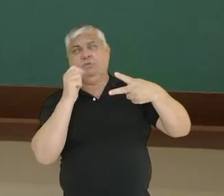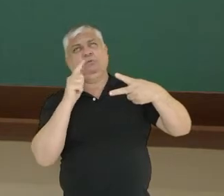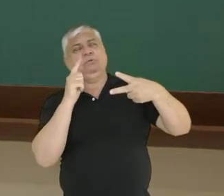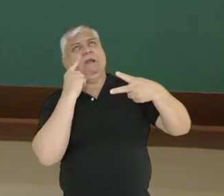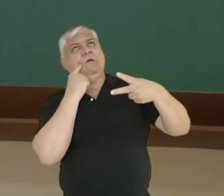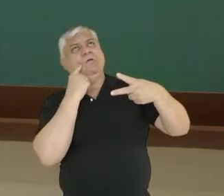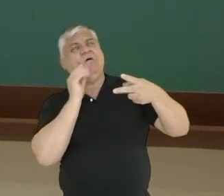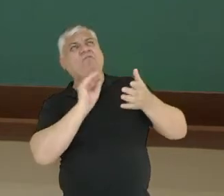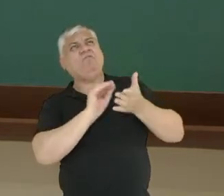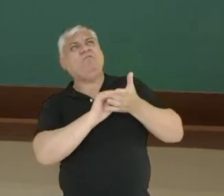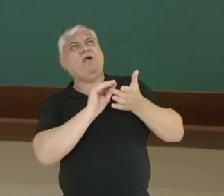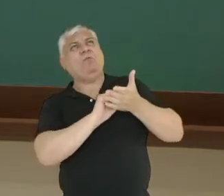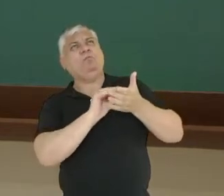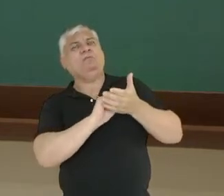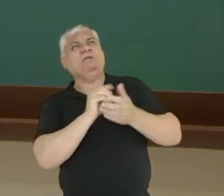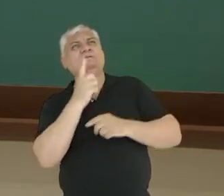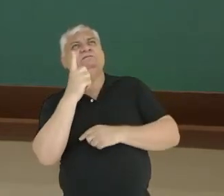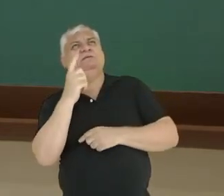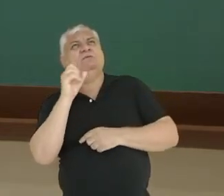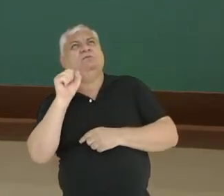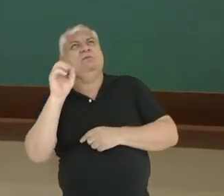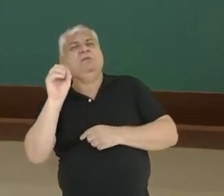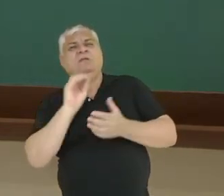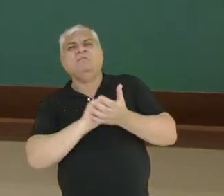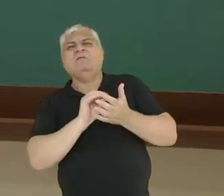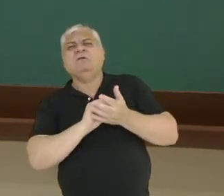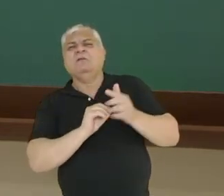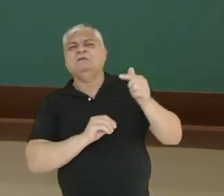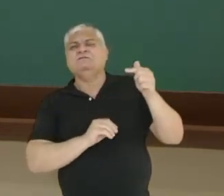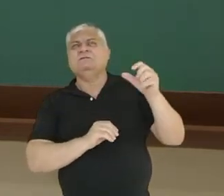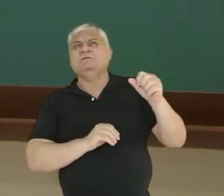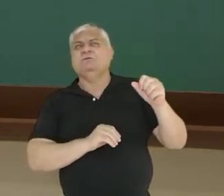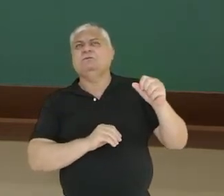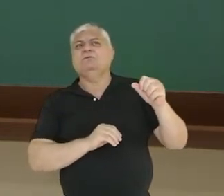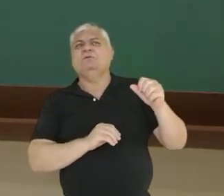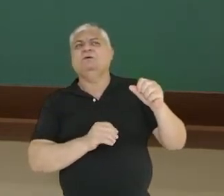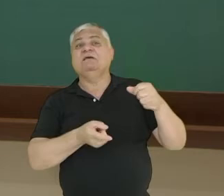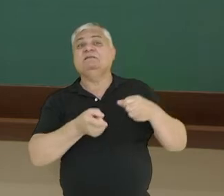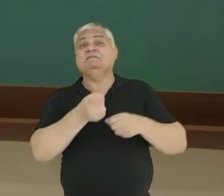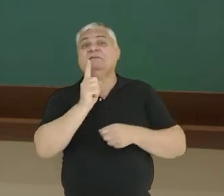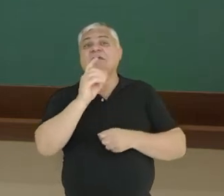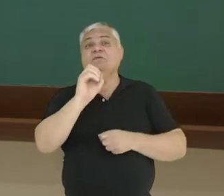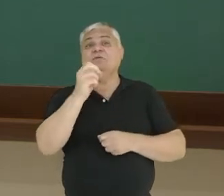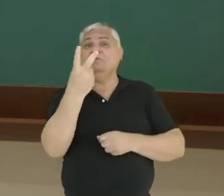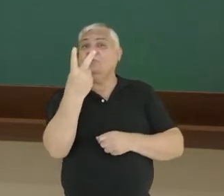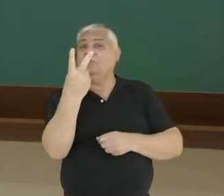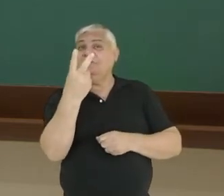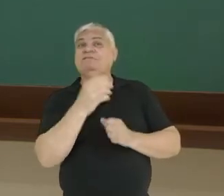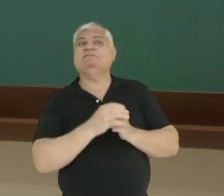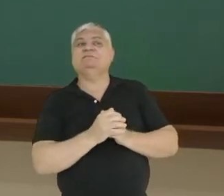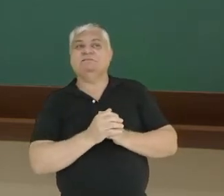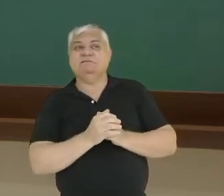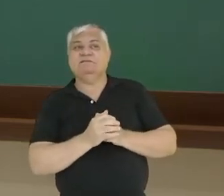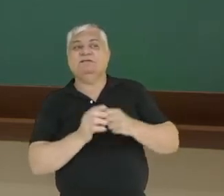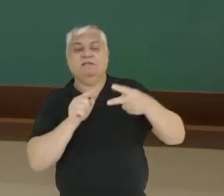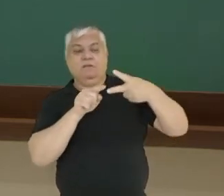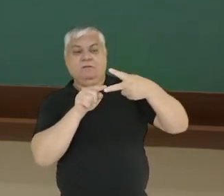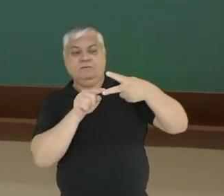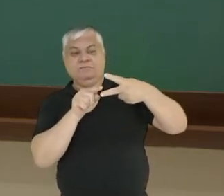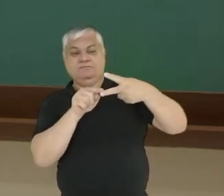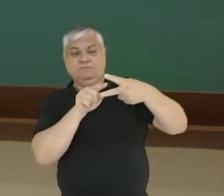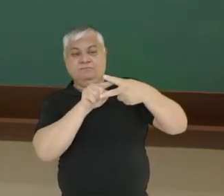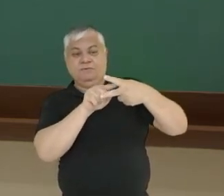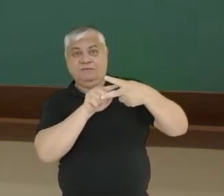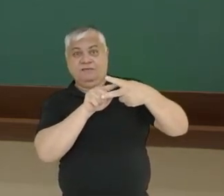quanto falta para chegar no 180? Falta 102 graus. Então, esse ângulo